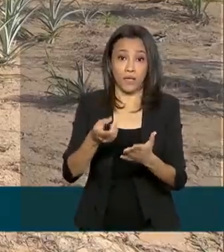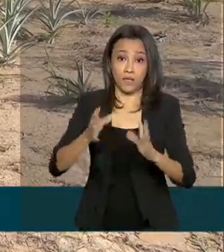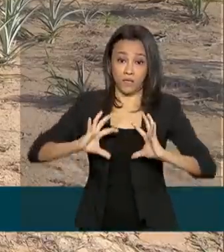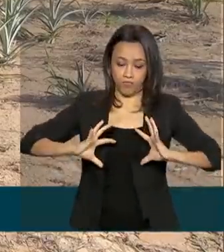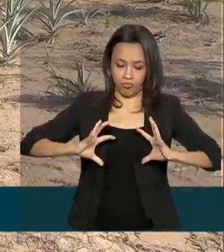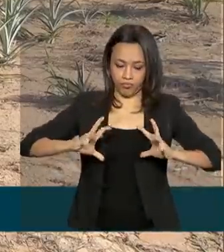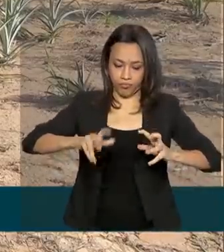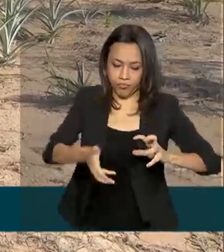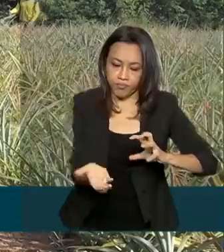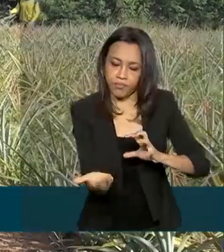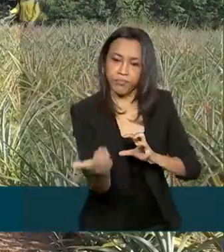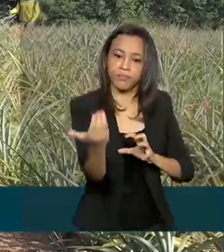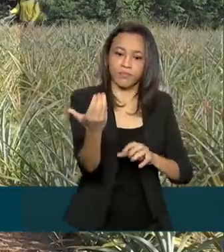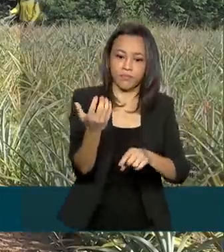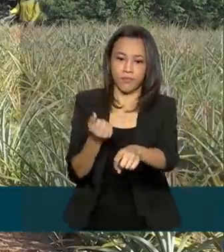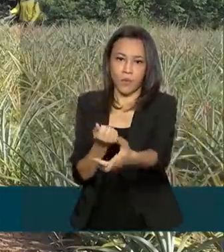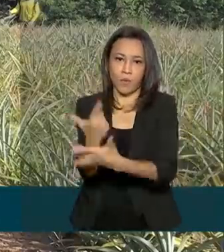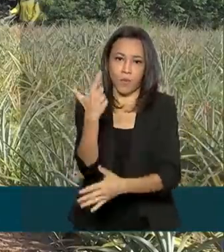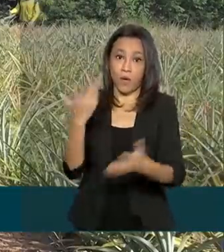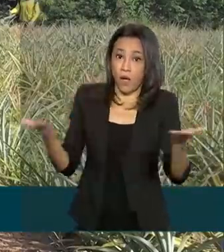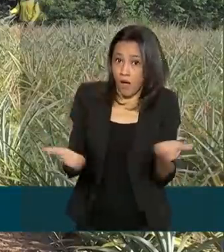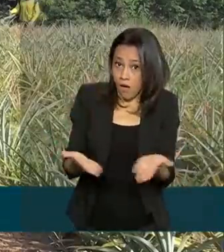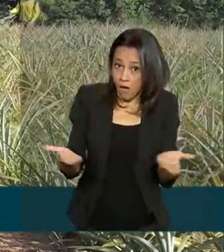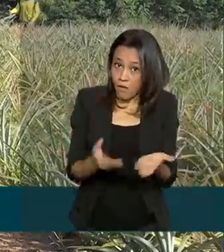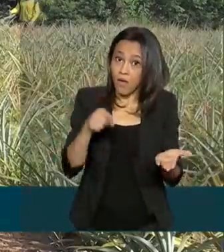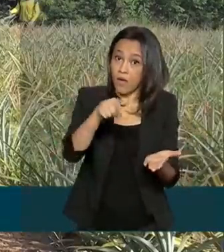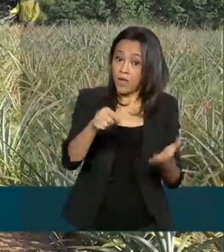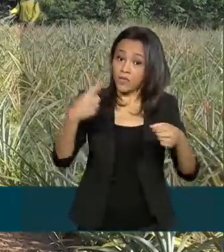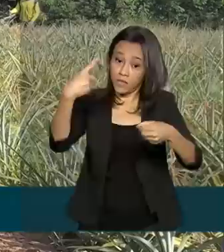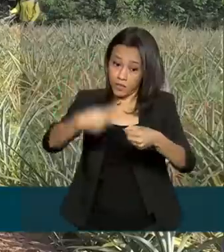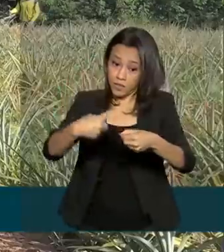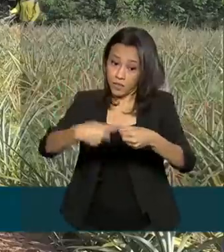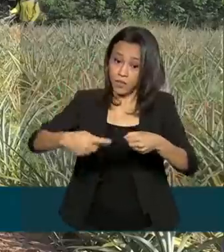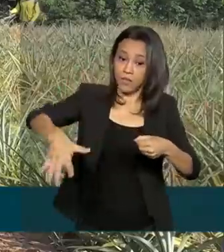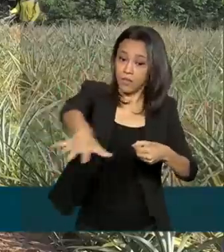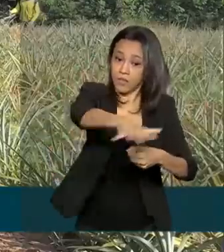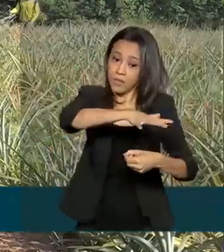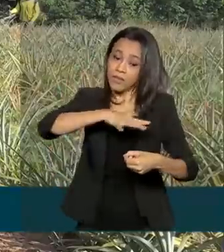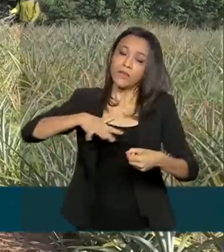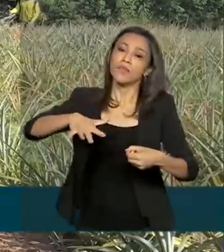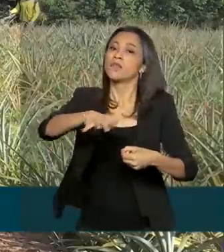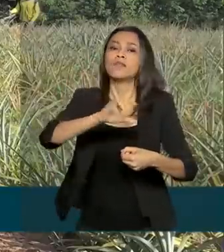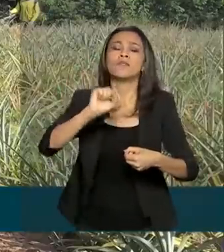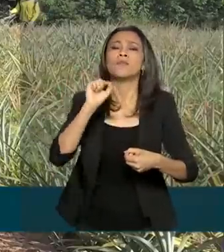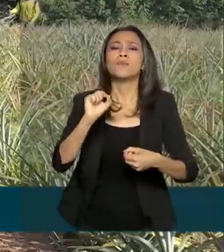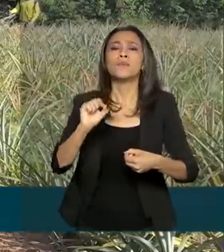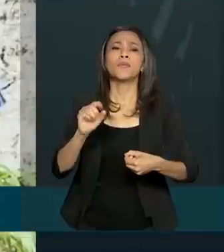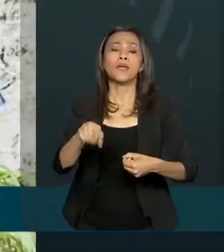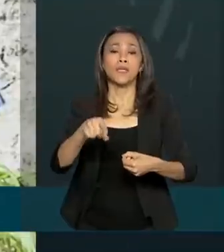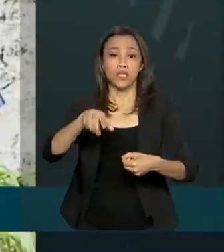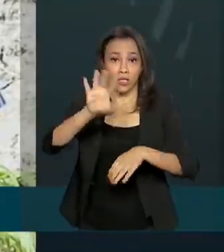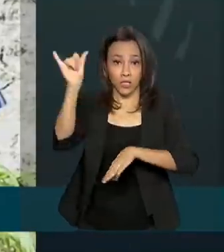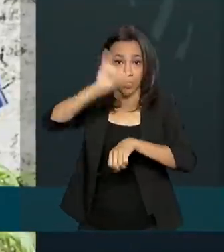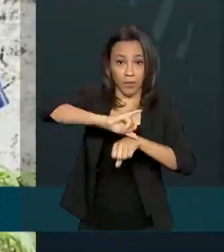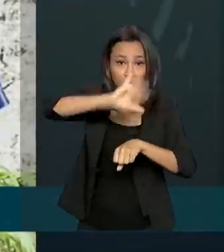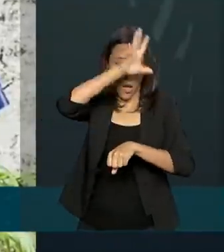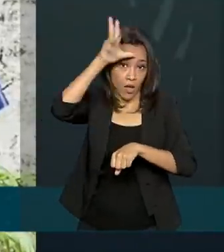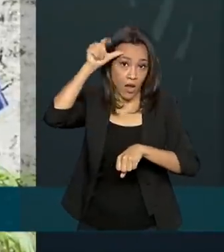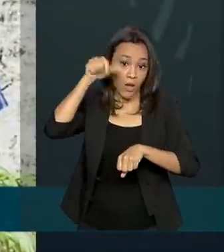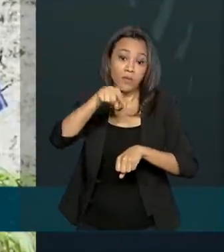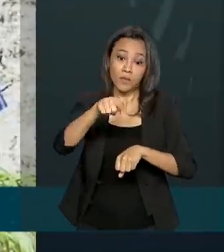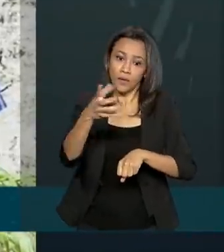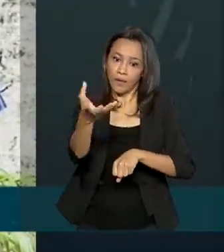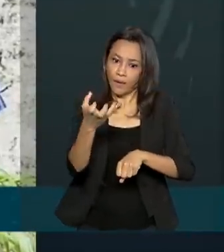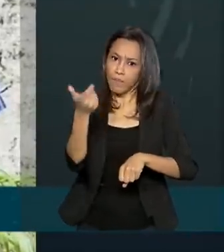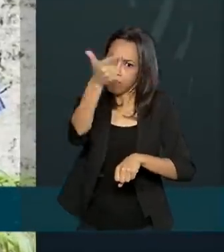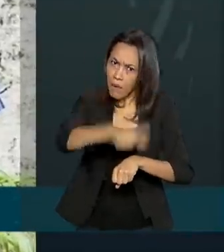sua produção aumentou. Agora, o produtor de Rio Preto da Eva, município a 80 quilômetros de Manaus, pensa em ampliar o